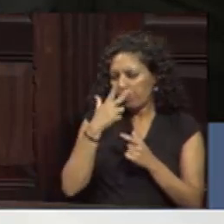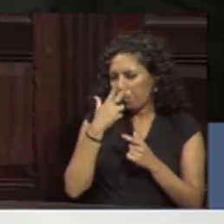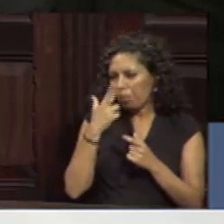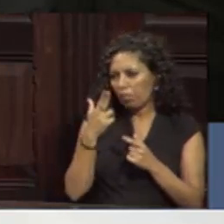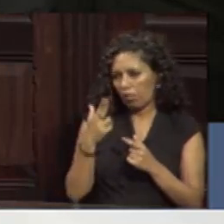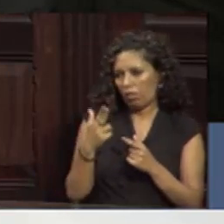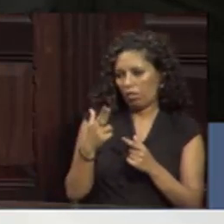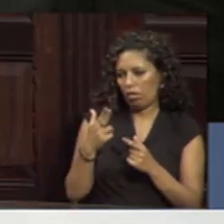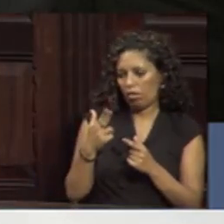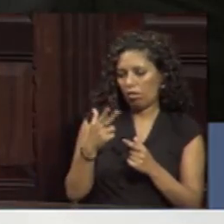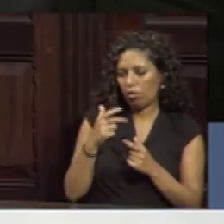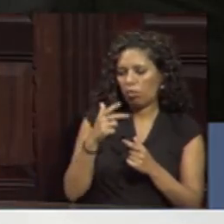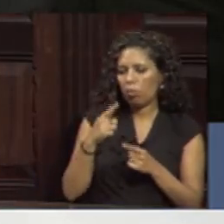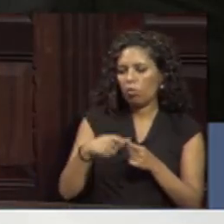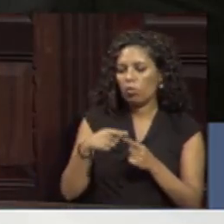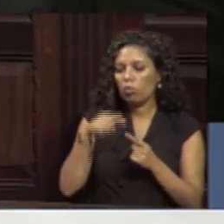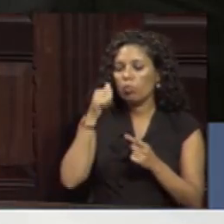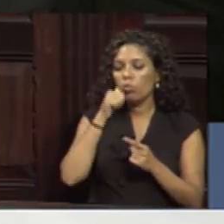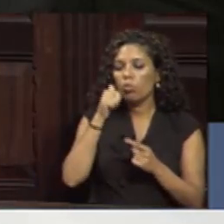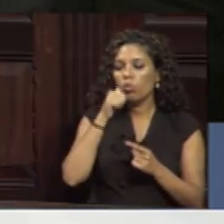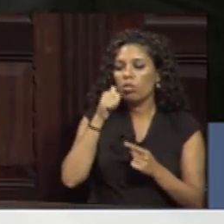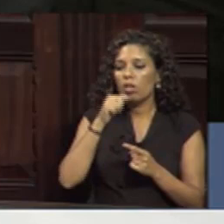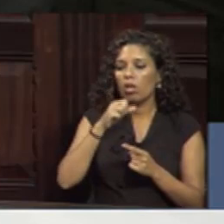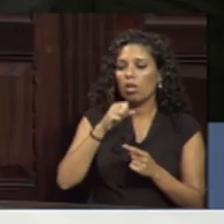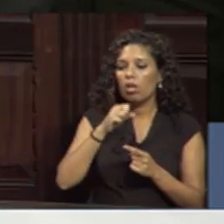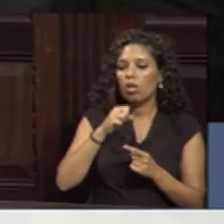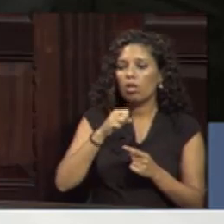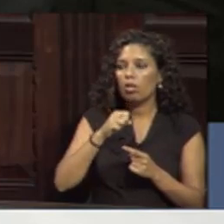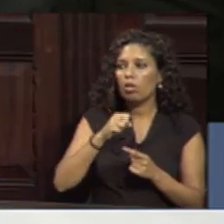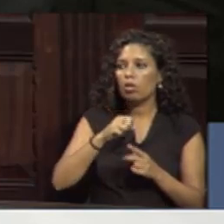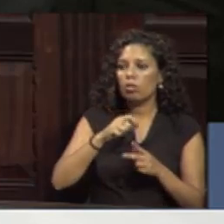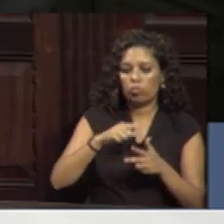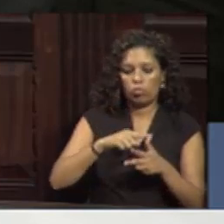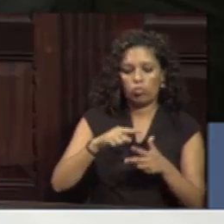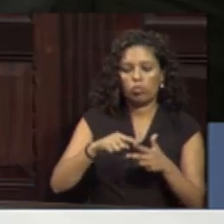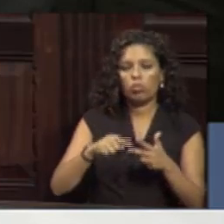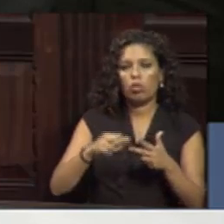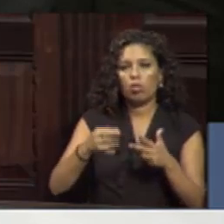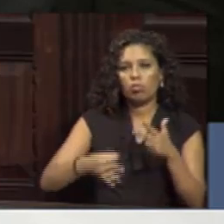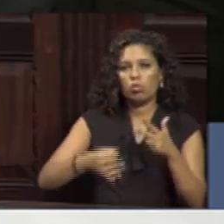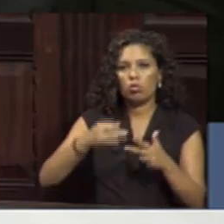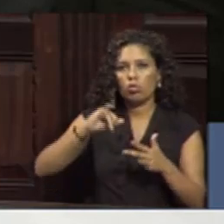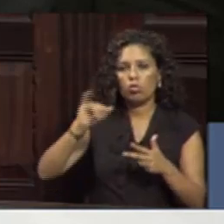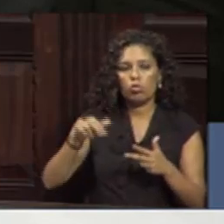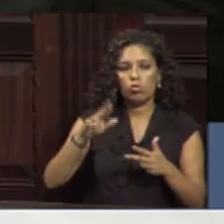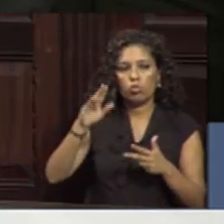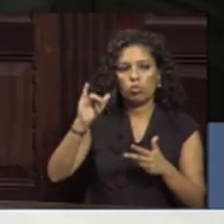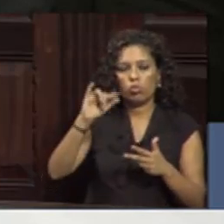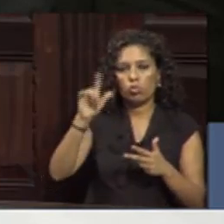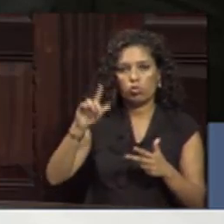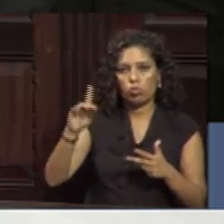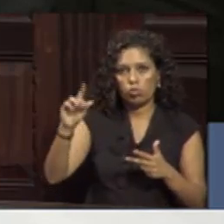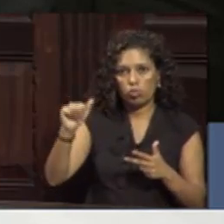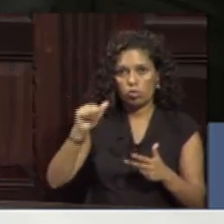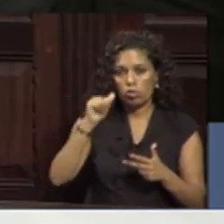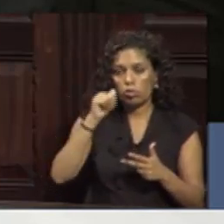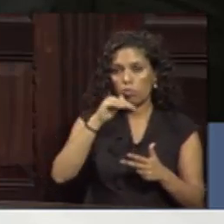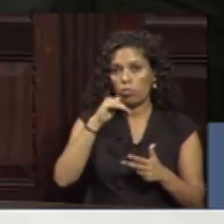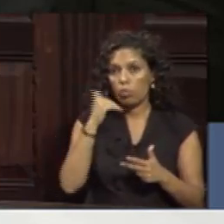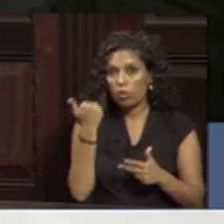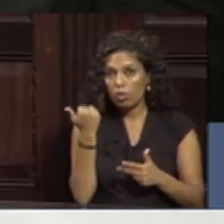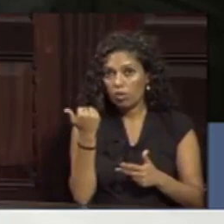quero resgatar aqui a fala do deputado Zaqueu Teixeira. Naquele momento, também houve